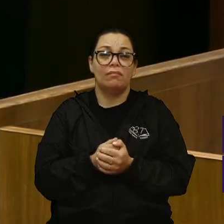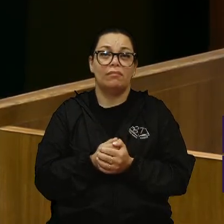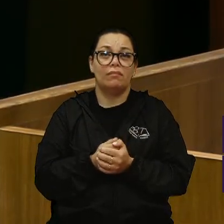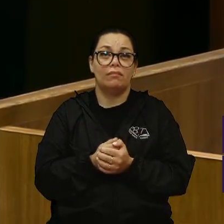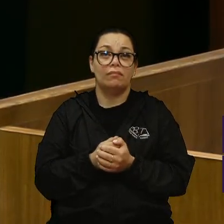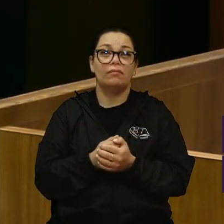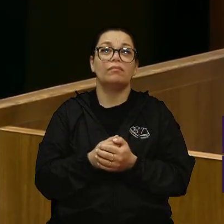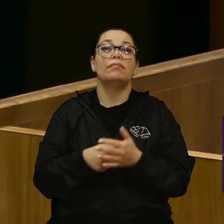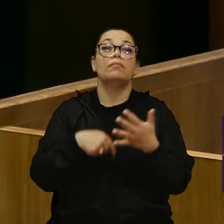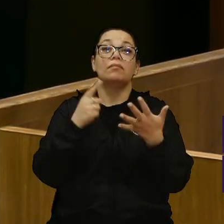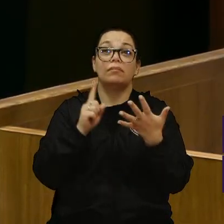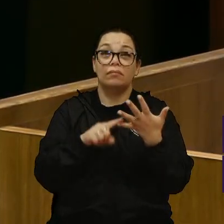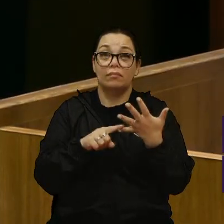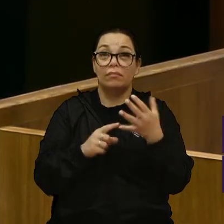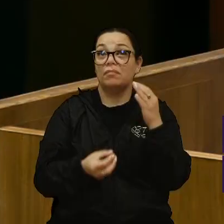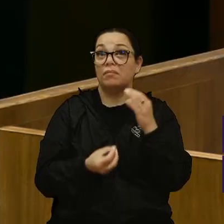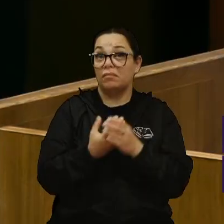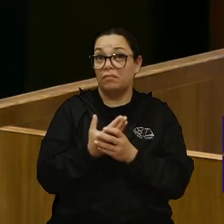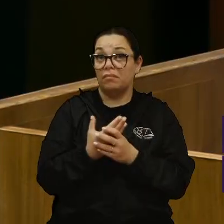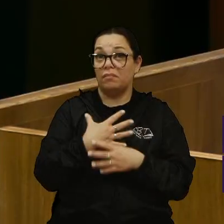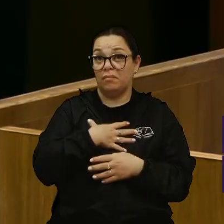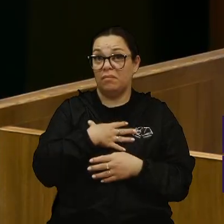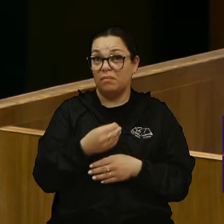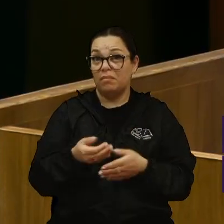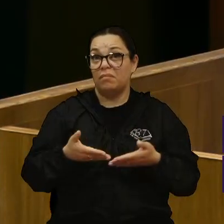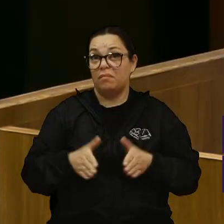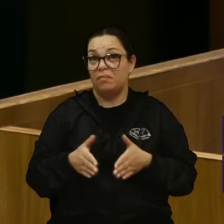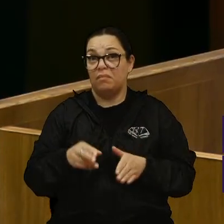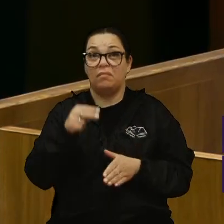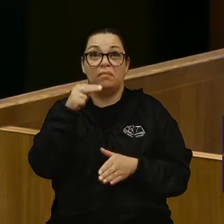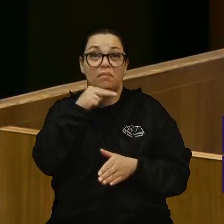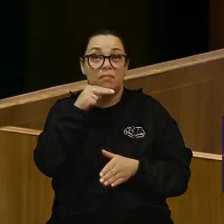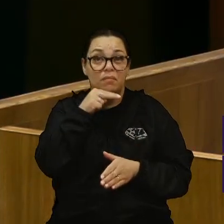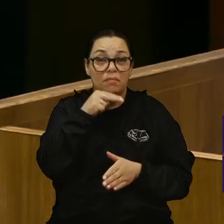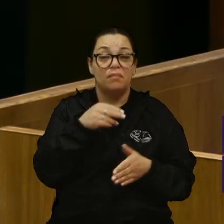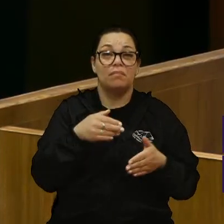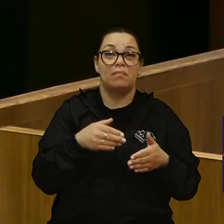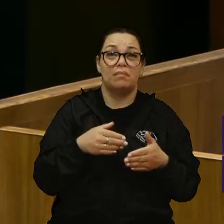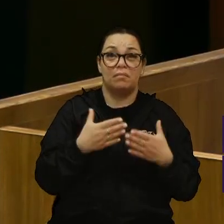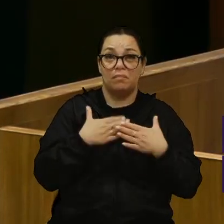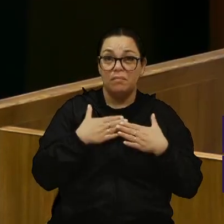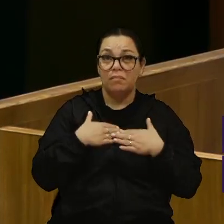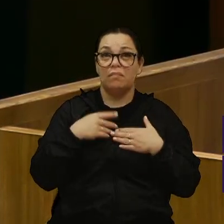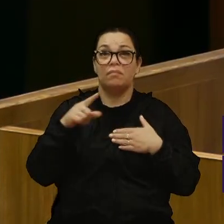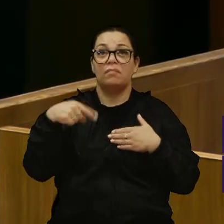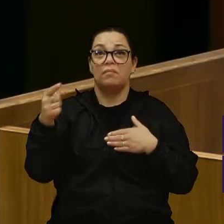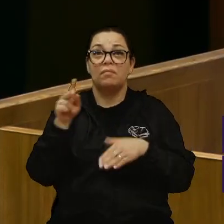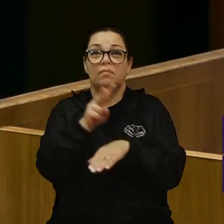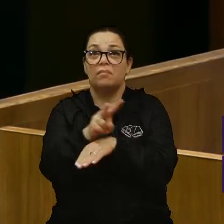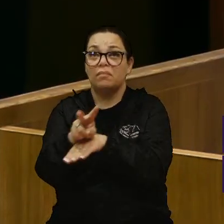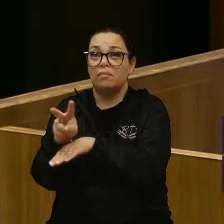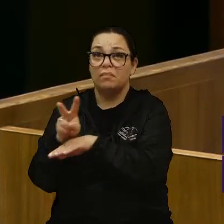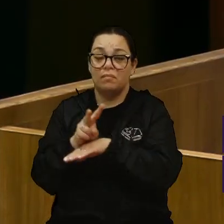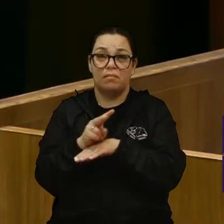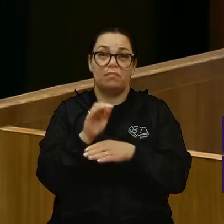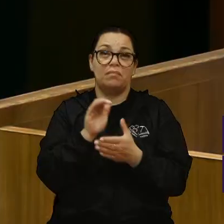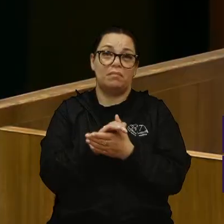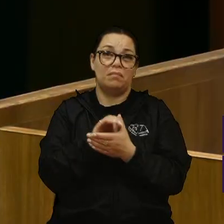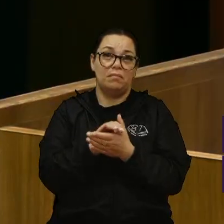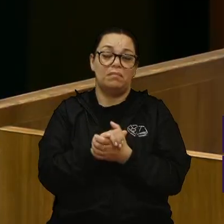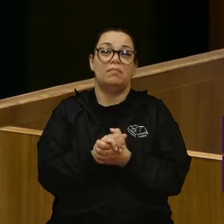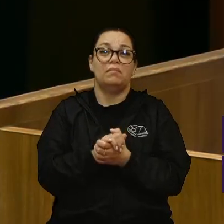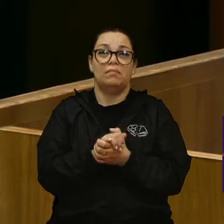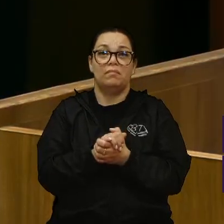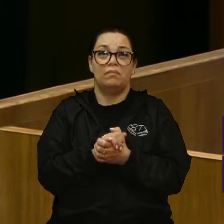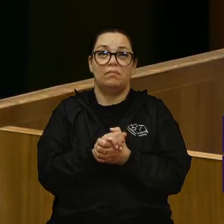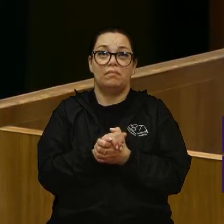Outra fala: criei meus filhos, criei meus vários netos, tanto os meus quanto os deles, do marido.